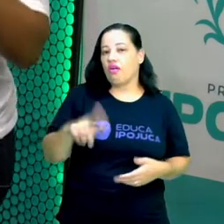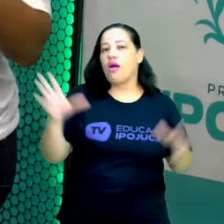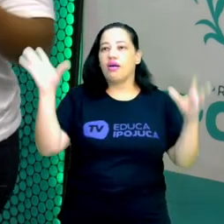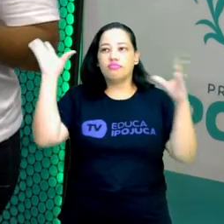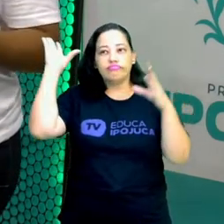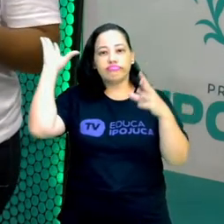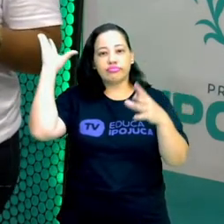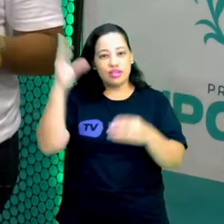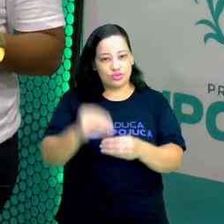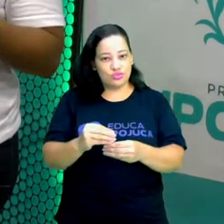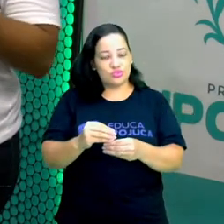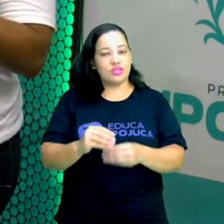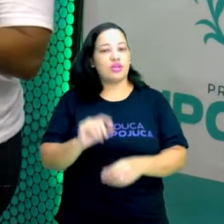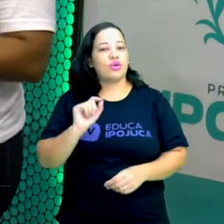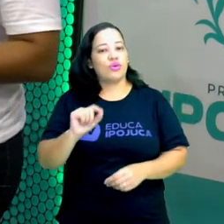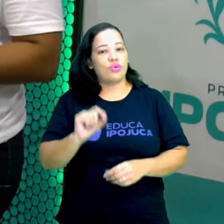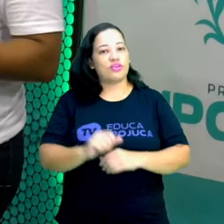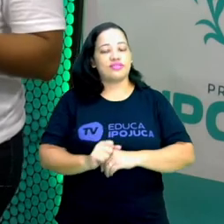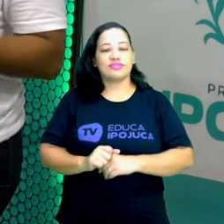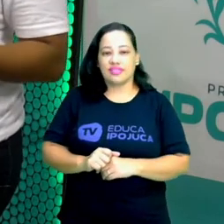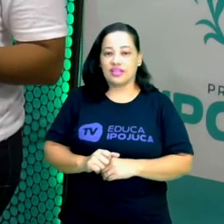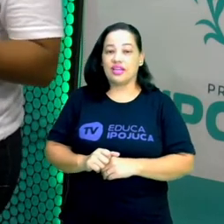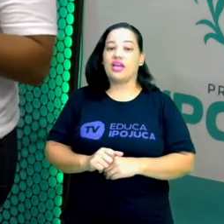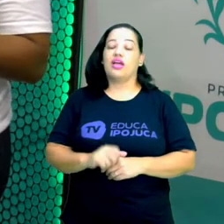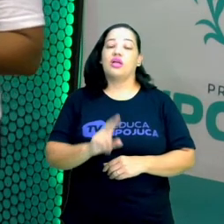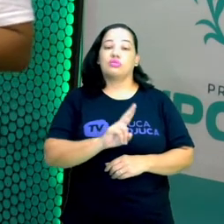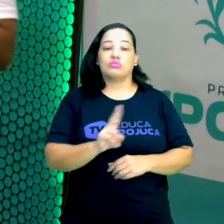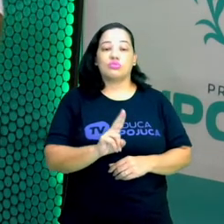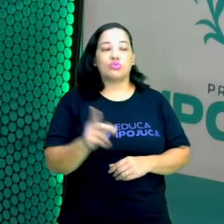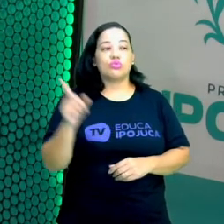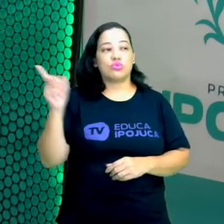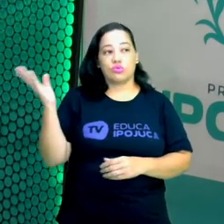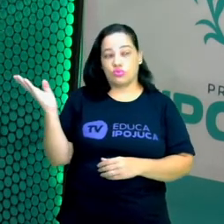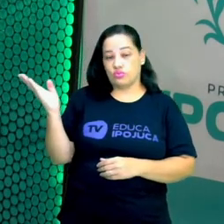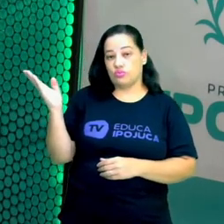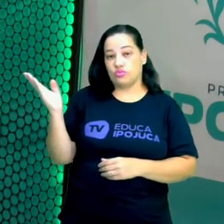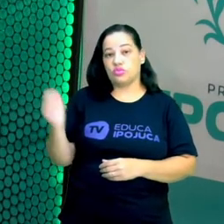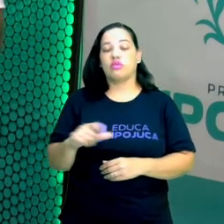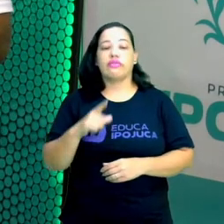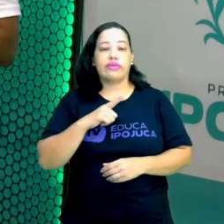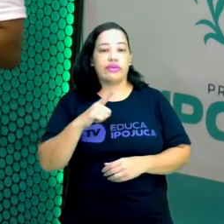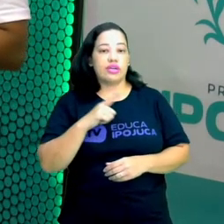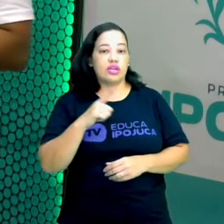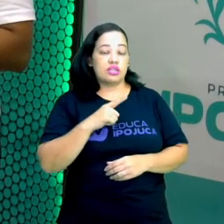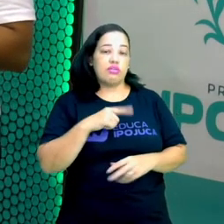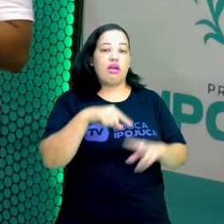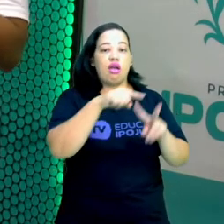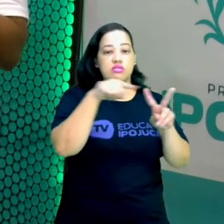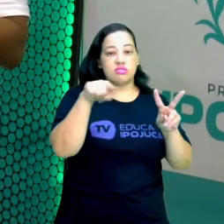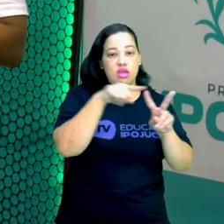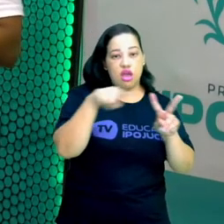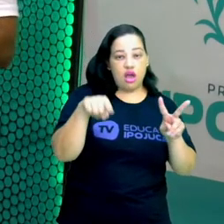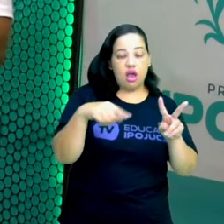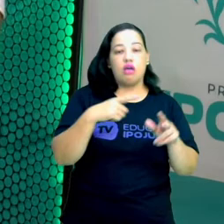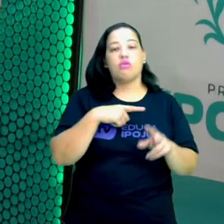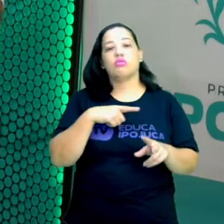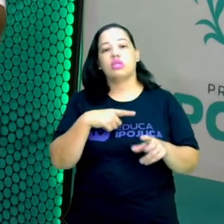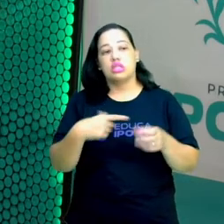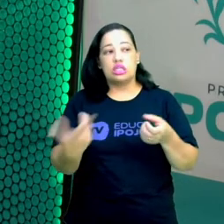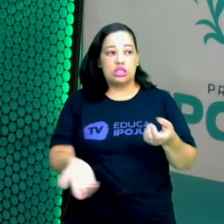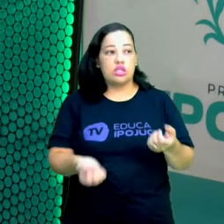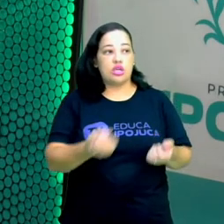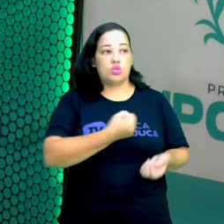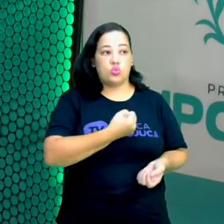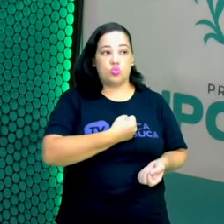Resumindo a nomenclatura aqui dos radicais, temos que outra radiciação, temos que o radical é